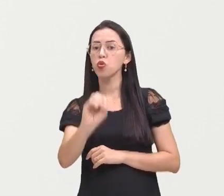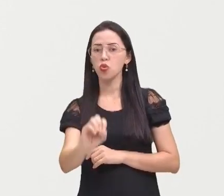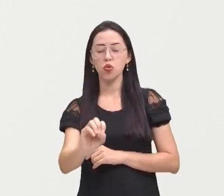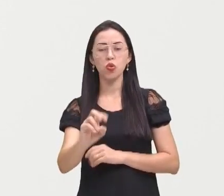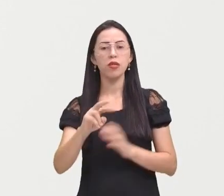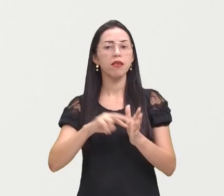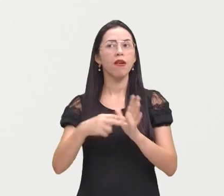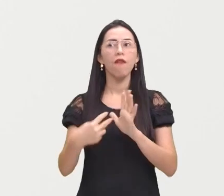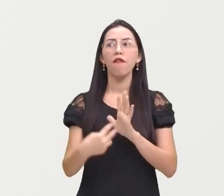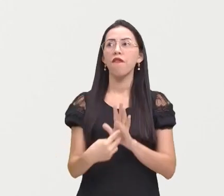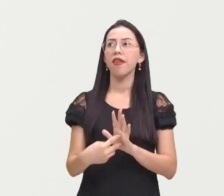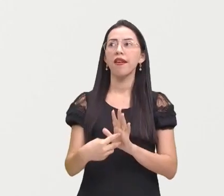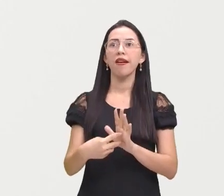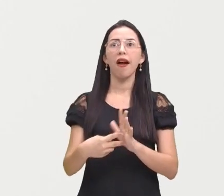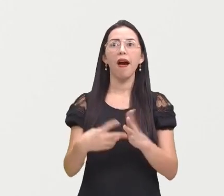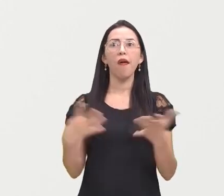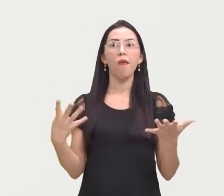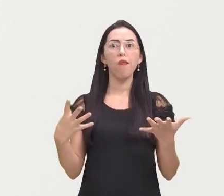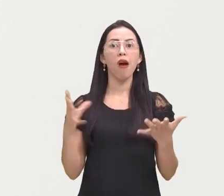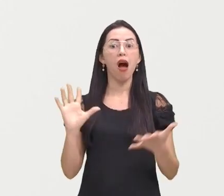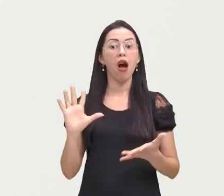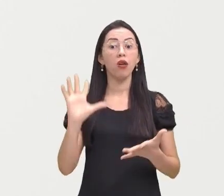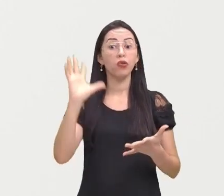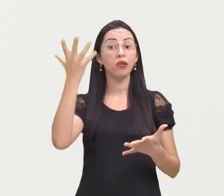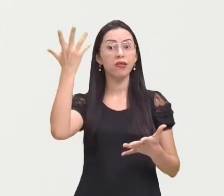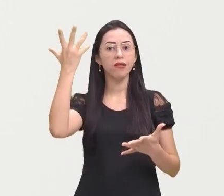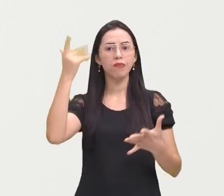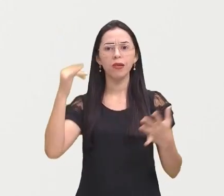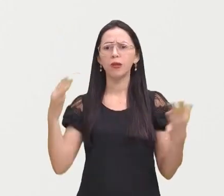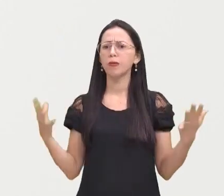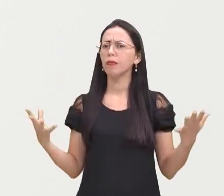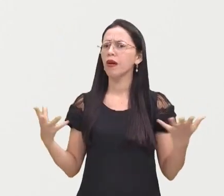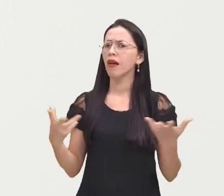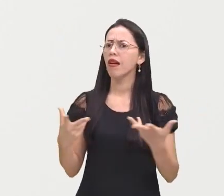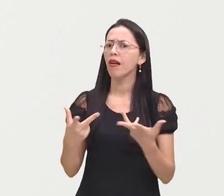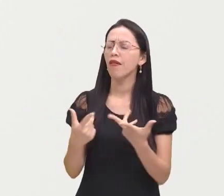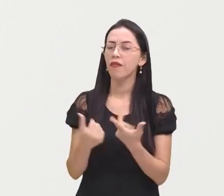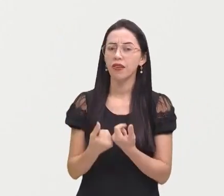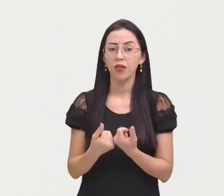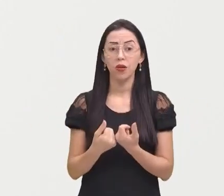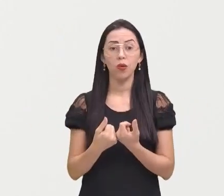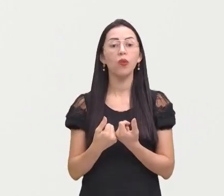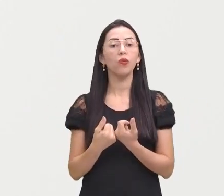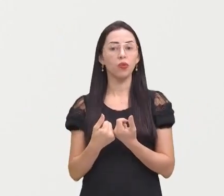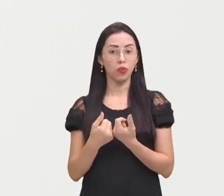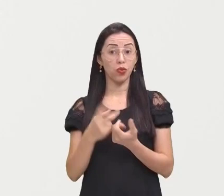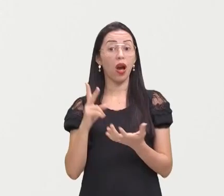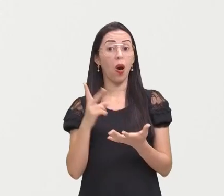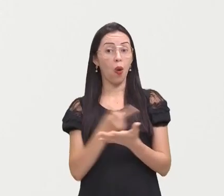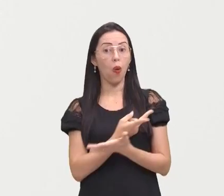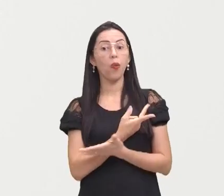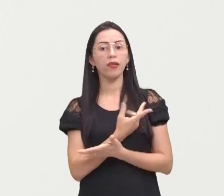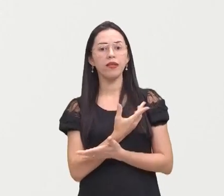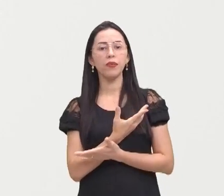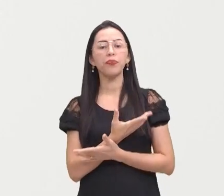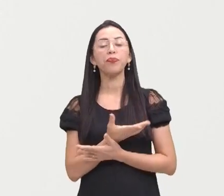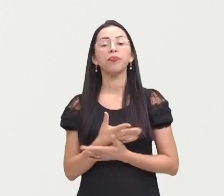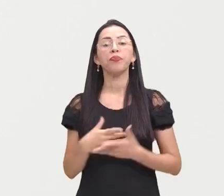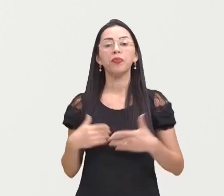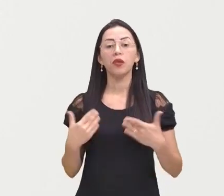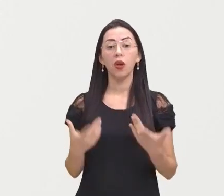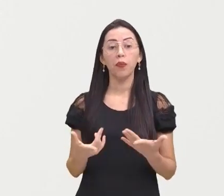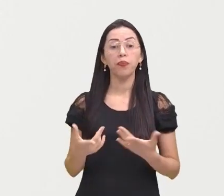inacreditável, algo muito incrível que aconteceu. Vamos ler o nosso texto. Viagem para